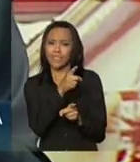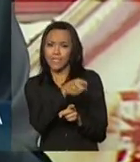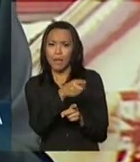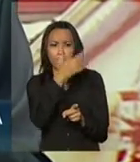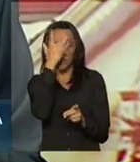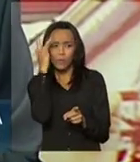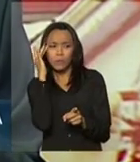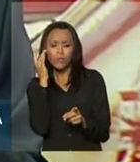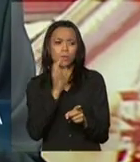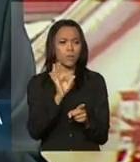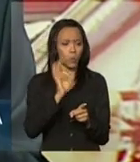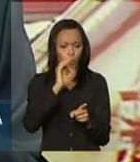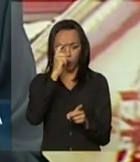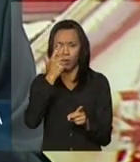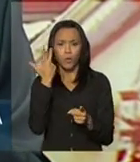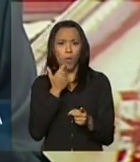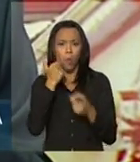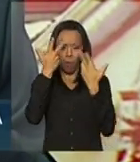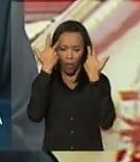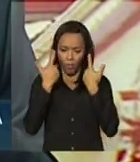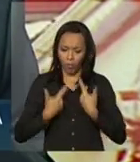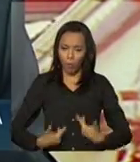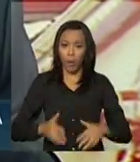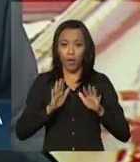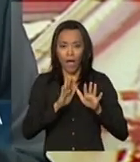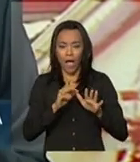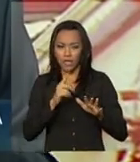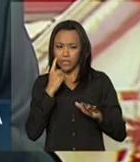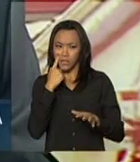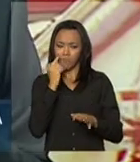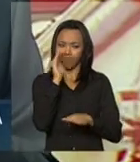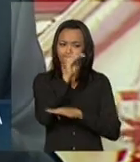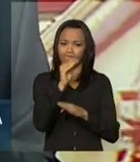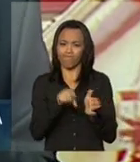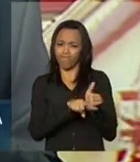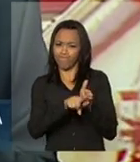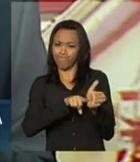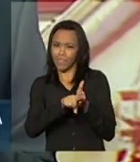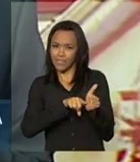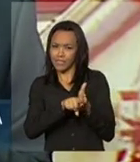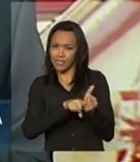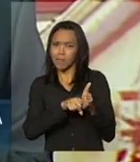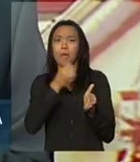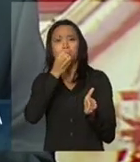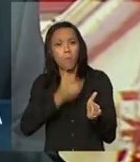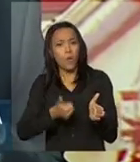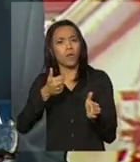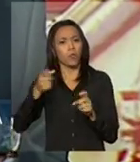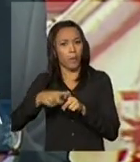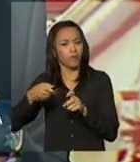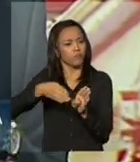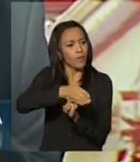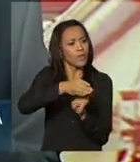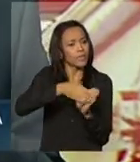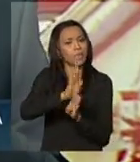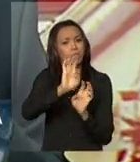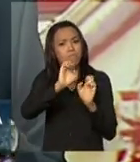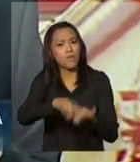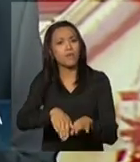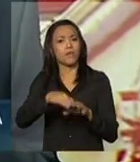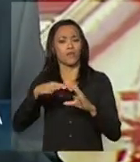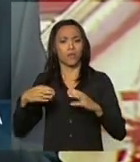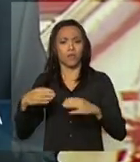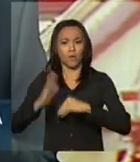têm nenhuma alteração do sistema imunológico, é mais provável que essa pessoa possa ser bem acompanhada num centro de saúde, com a